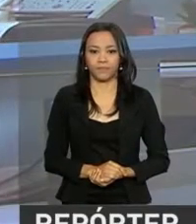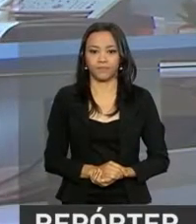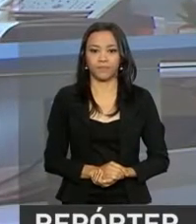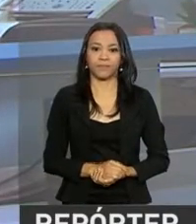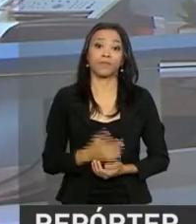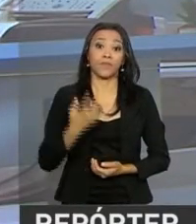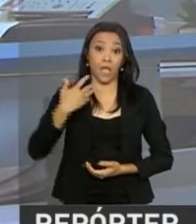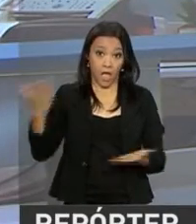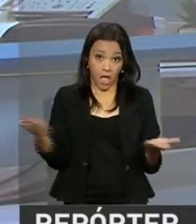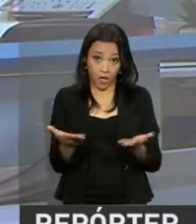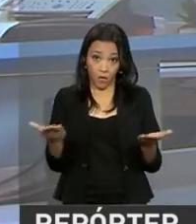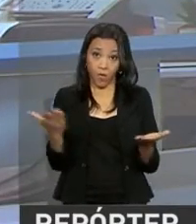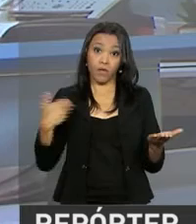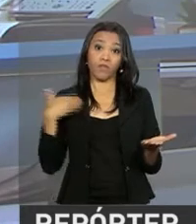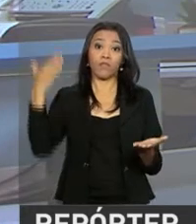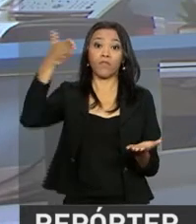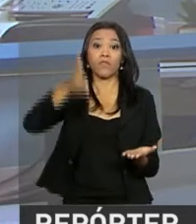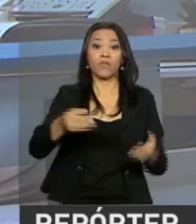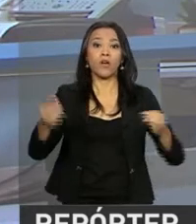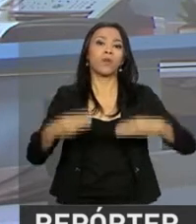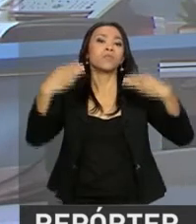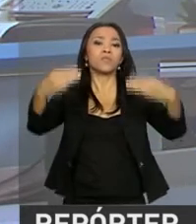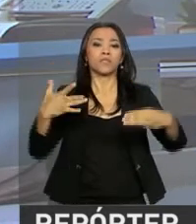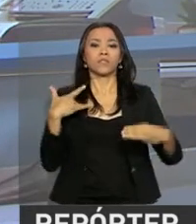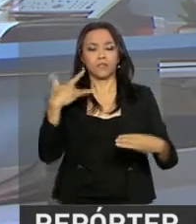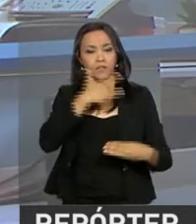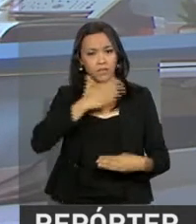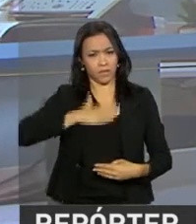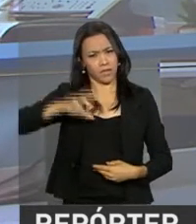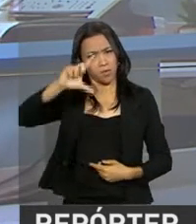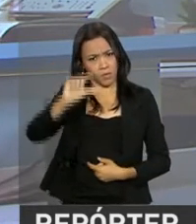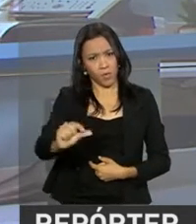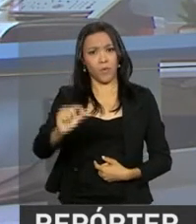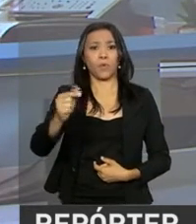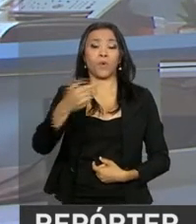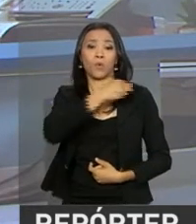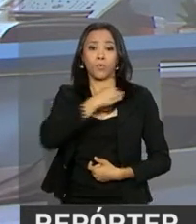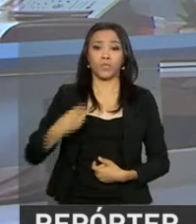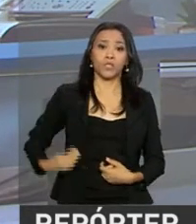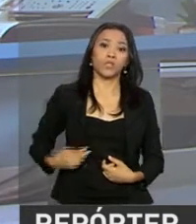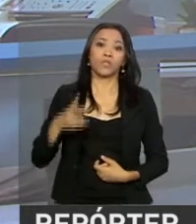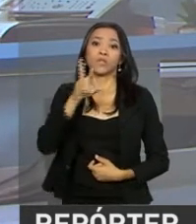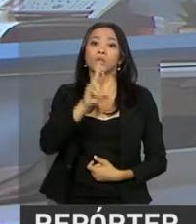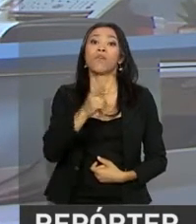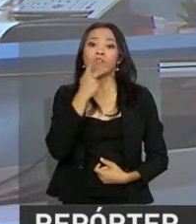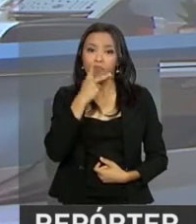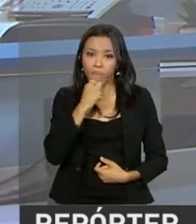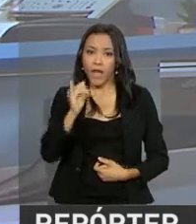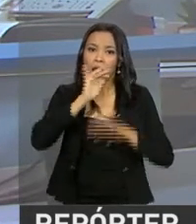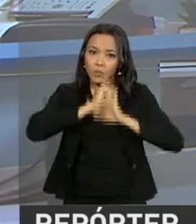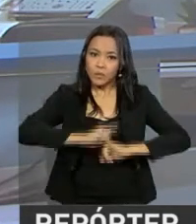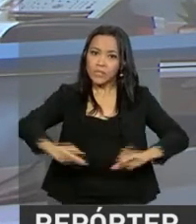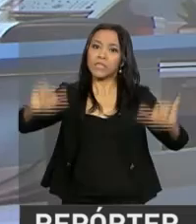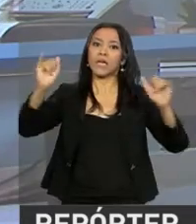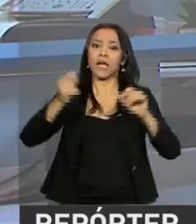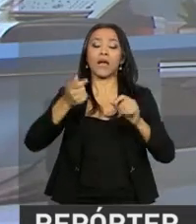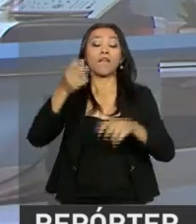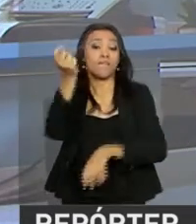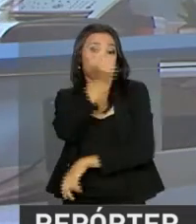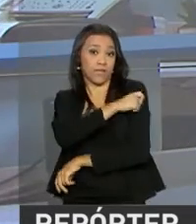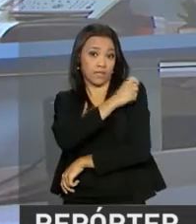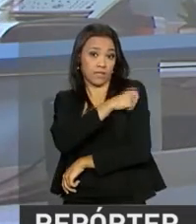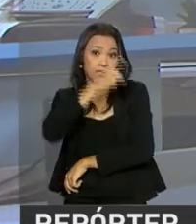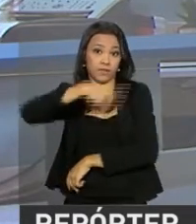E a gente vai agora ao Ministério da Saúde. Daqui a pouco, o ministro Ricardo Barros vai anunciar a ampliação de vacinas para adolescentes no